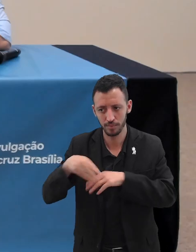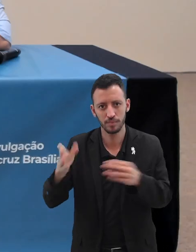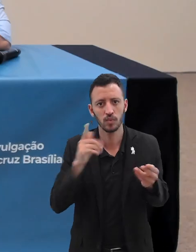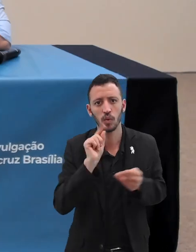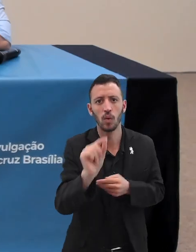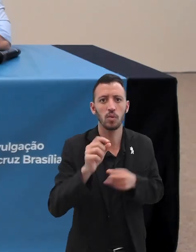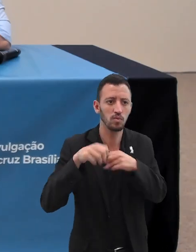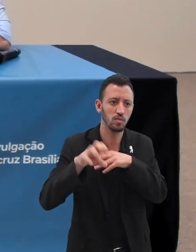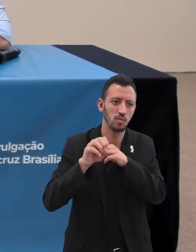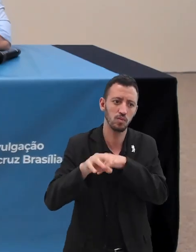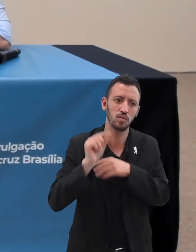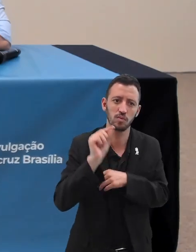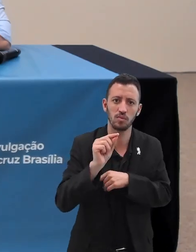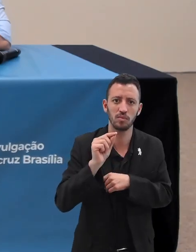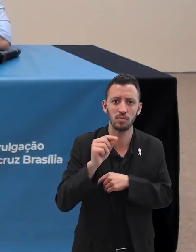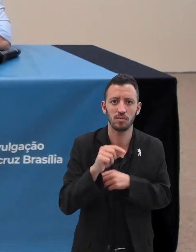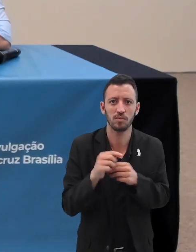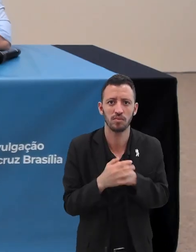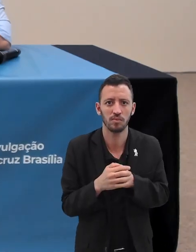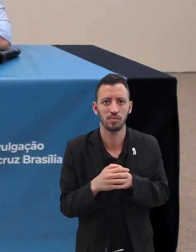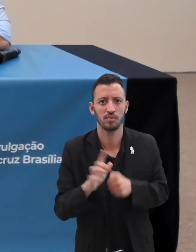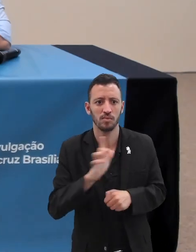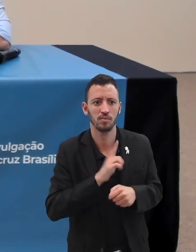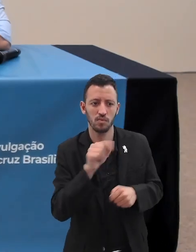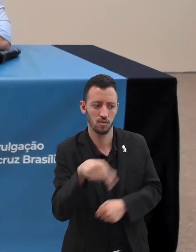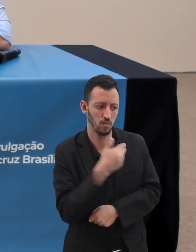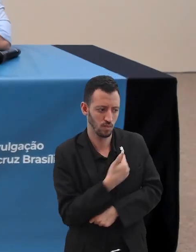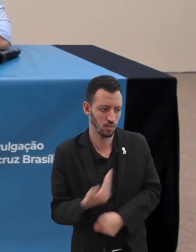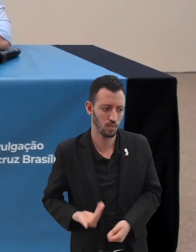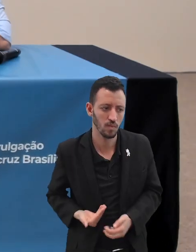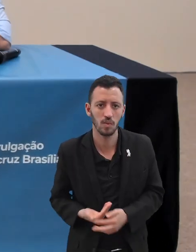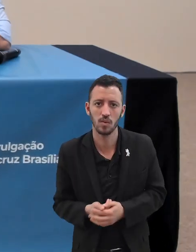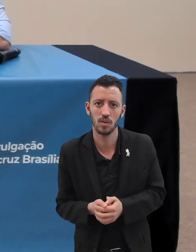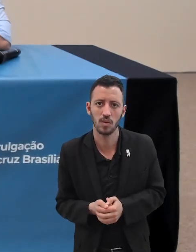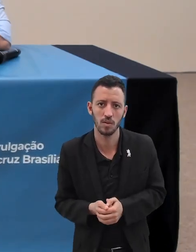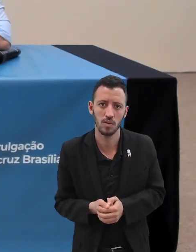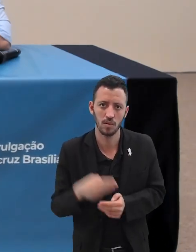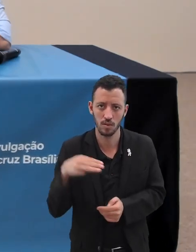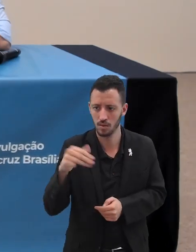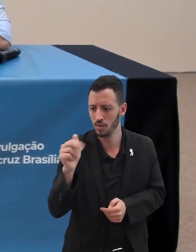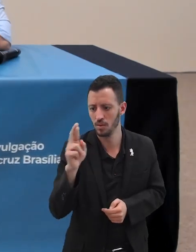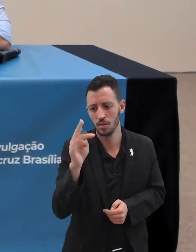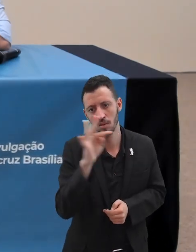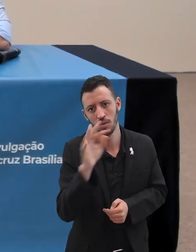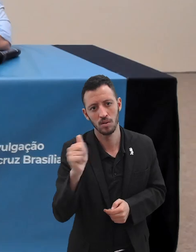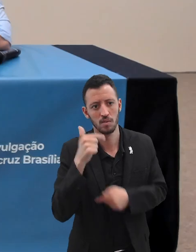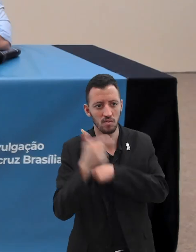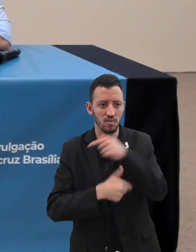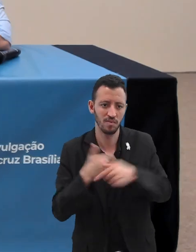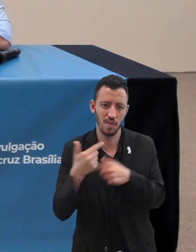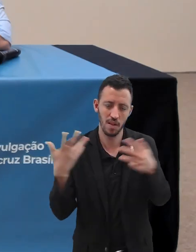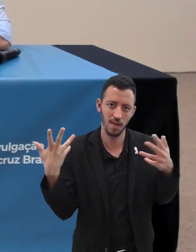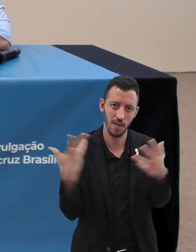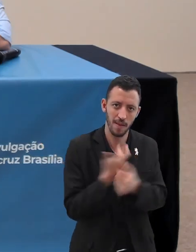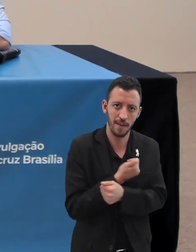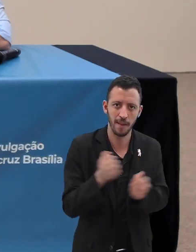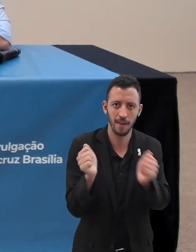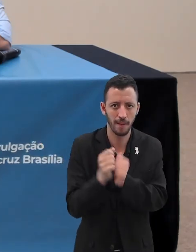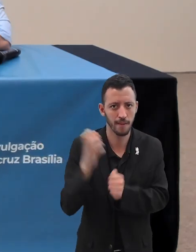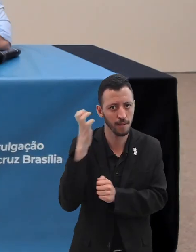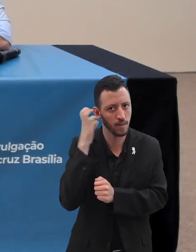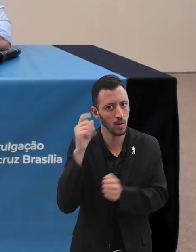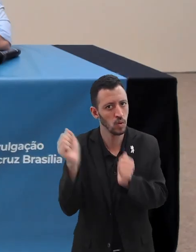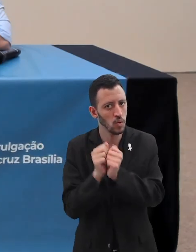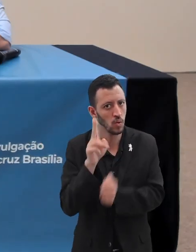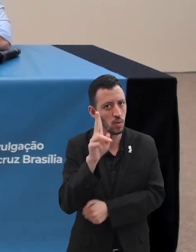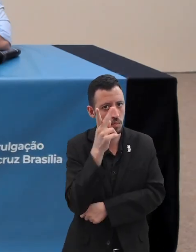educação midiática, só um briefing, ela, no governo da Marta Suplicy, fez um trabalho belíssimo de rádio com as mensagens